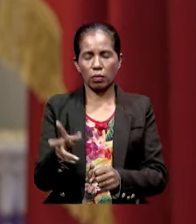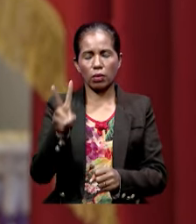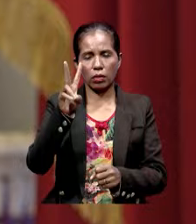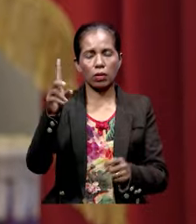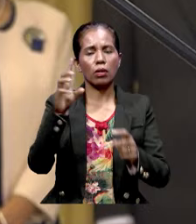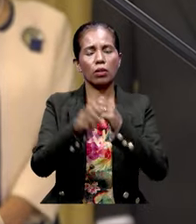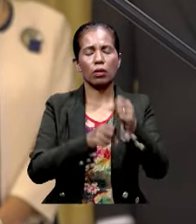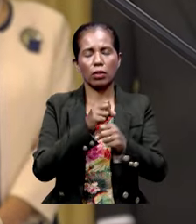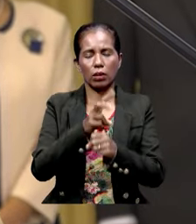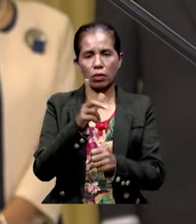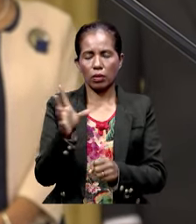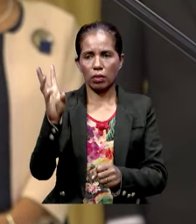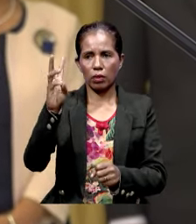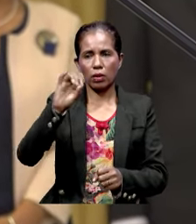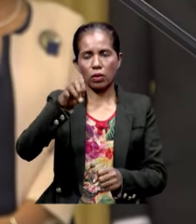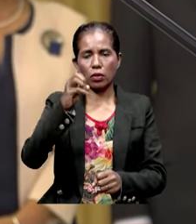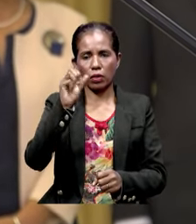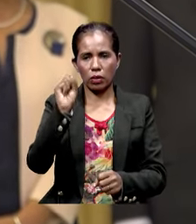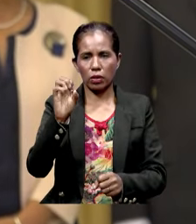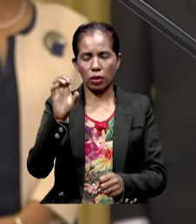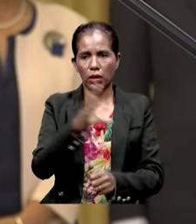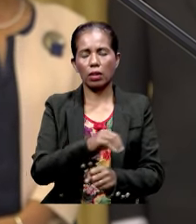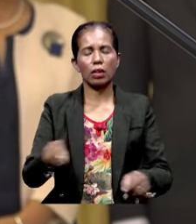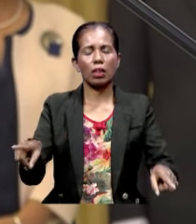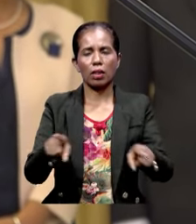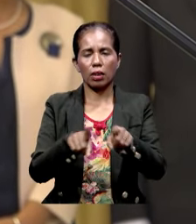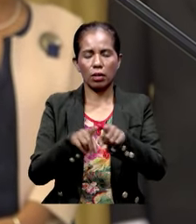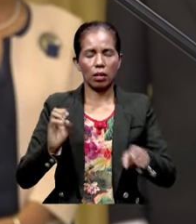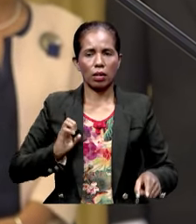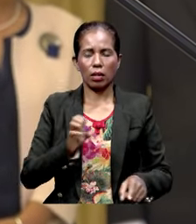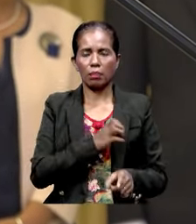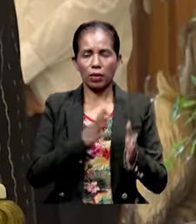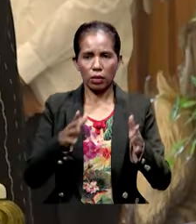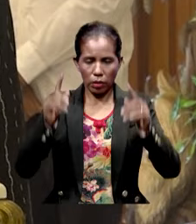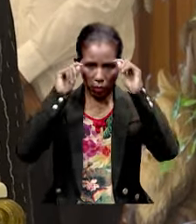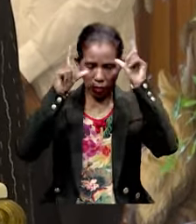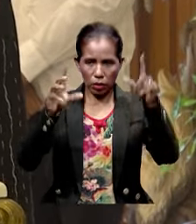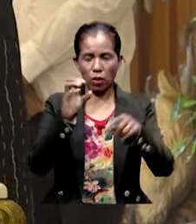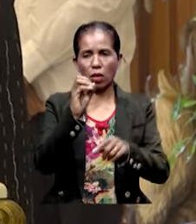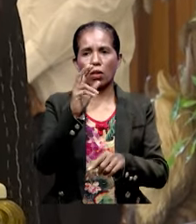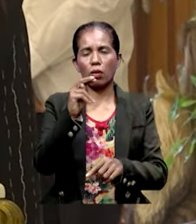Rua Nen, diplomata José Luís Guterres assume a função no dar embaixador Timor-Leste